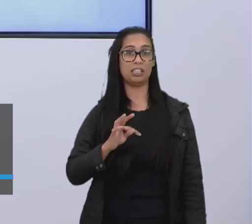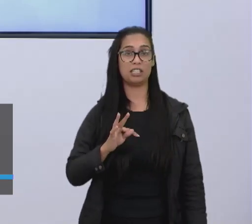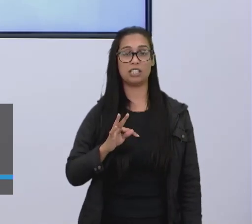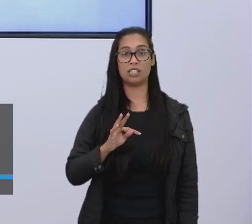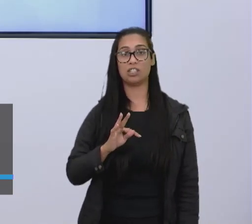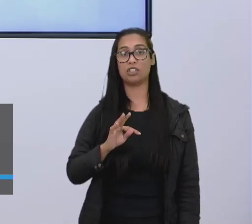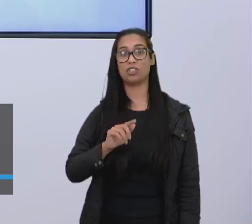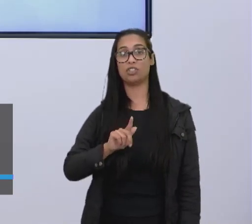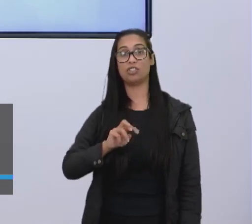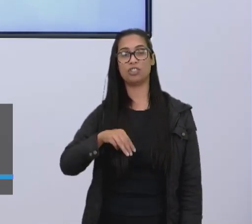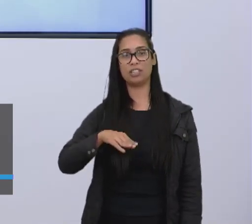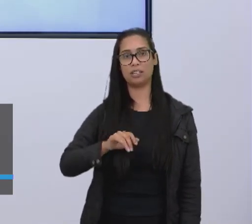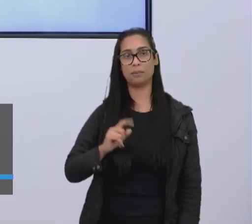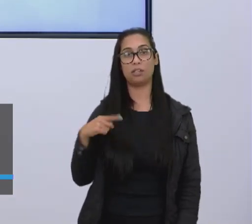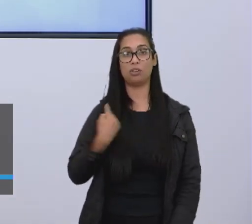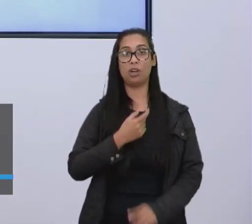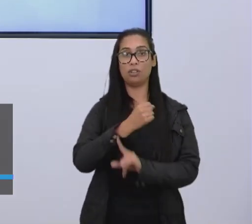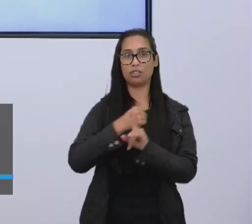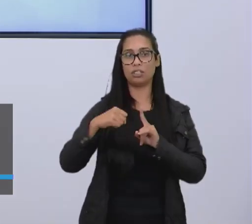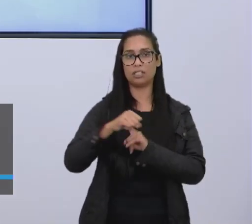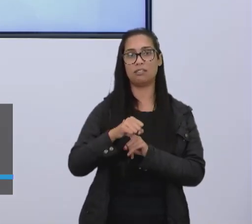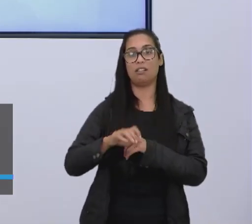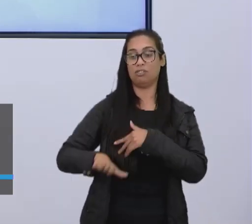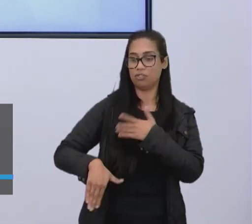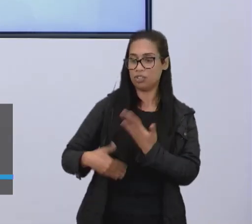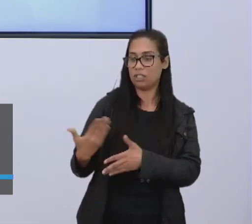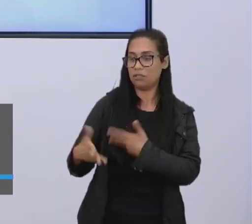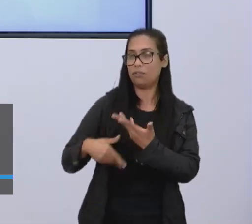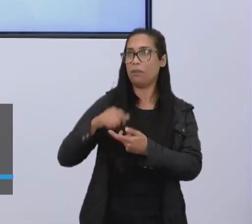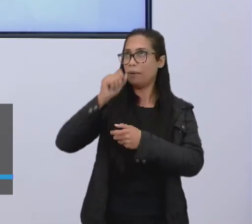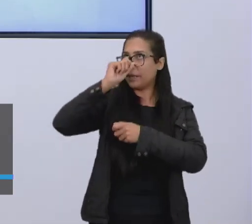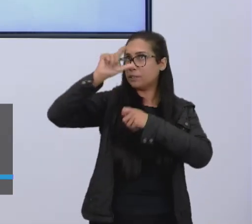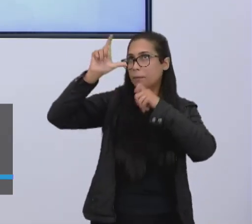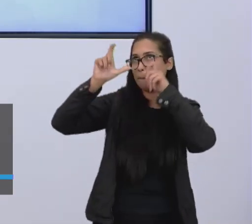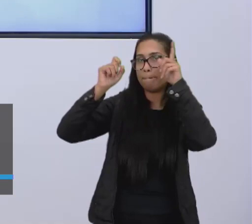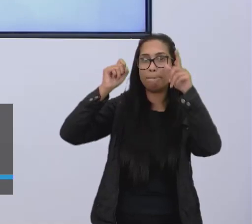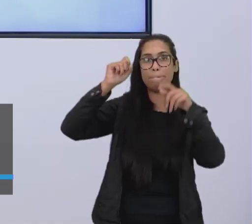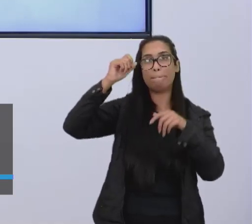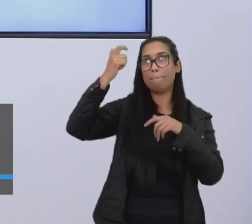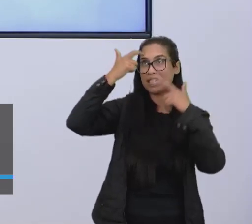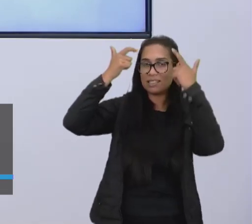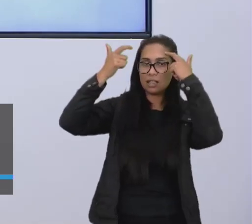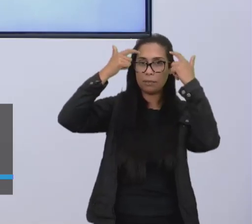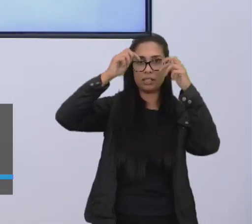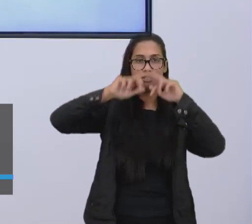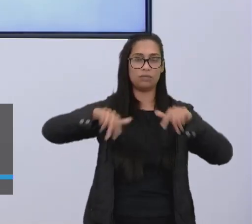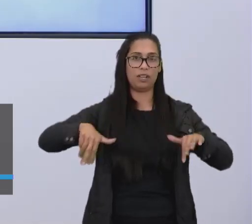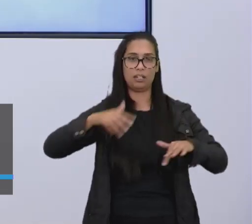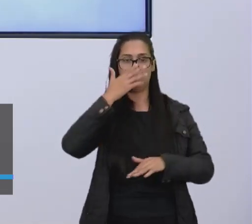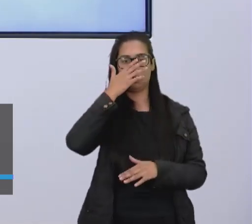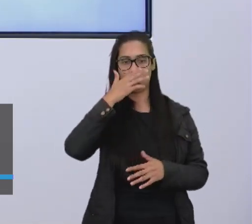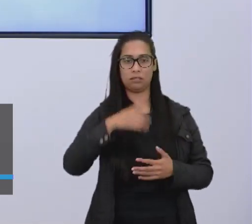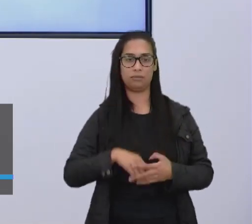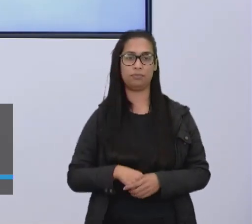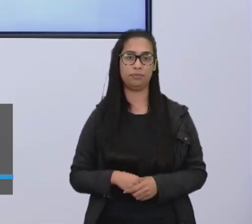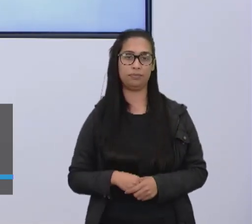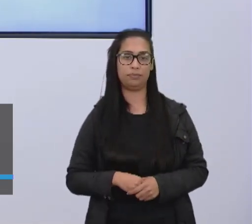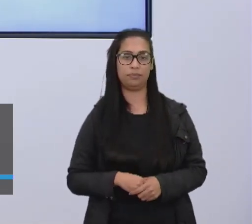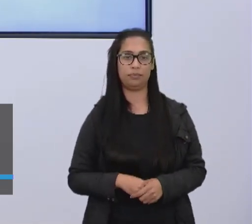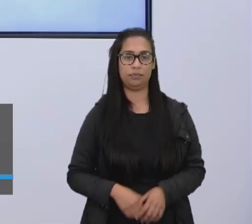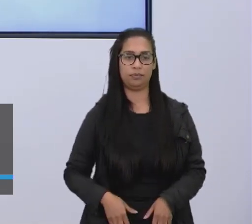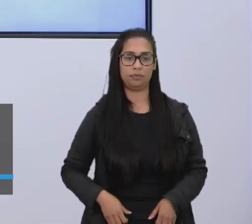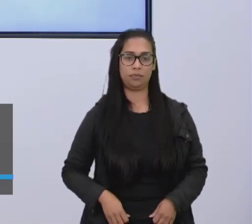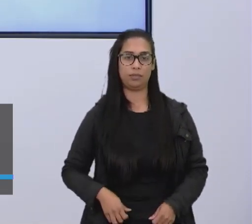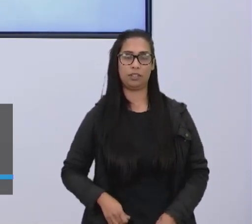enquanto sociedade. Ele é uma construção coletiva, mas ele é uma construção coletiva segregadora. Segregadora em qual